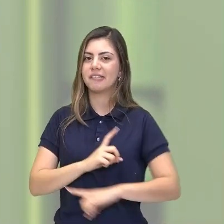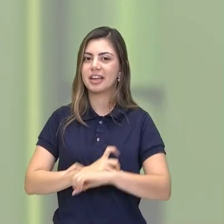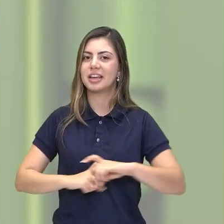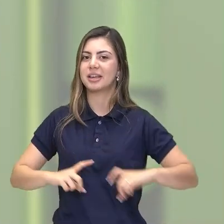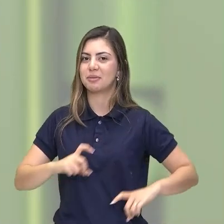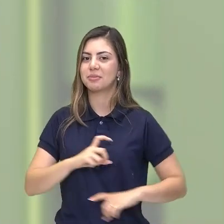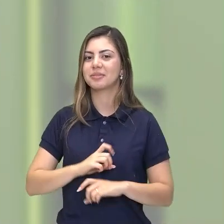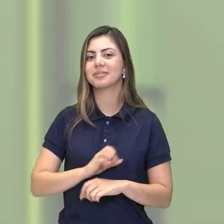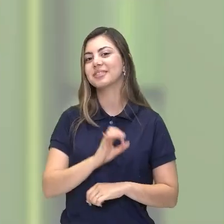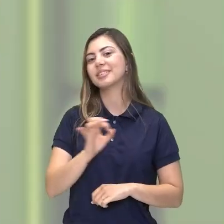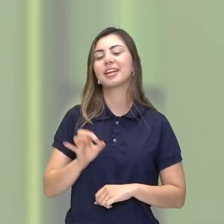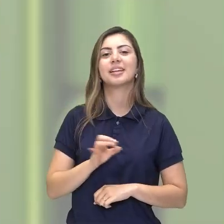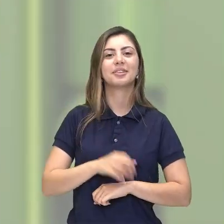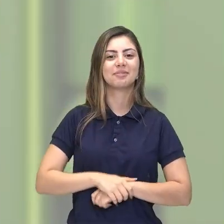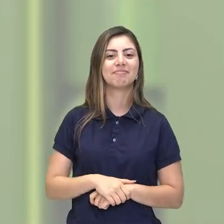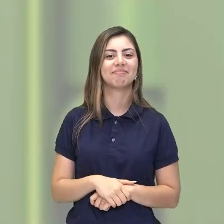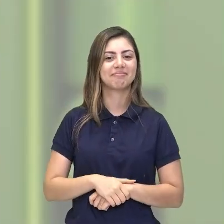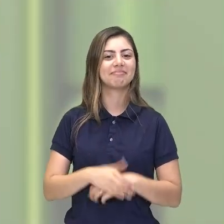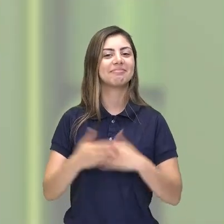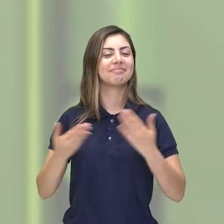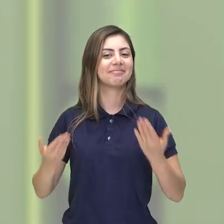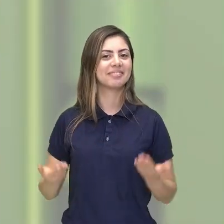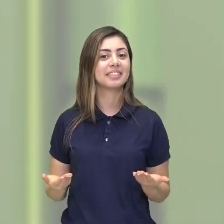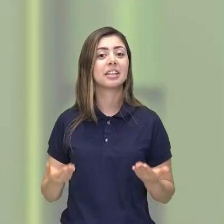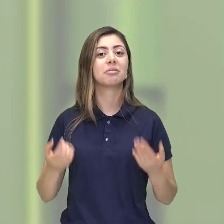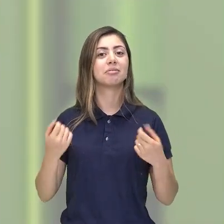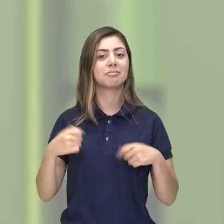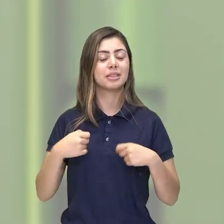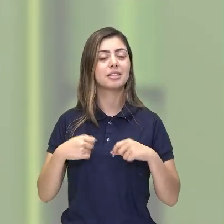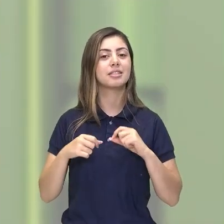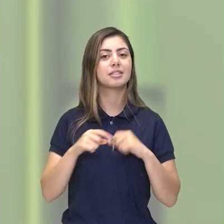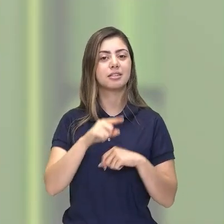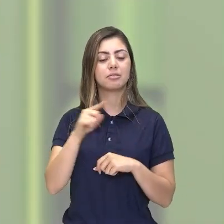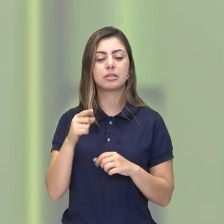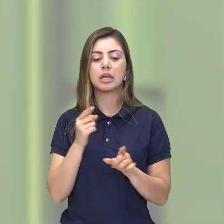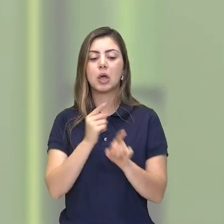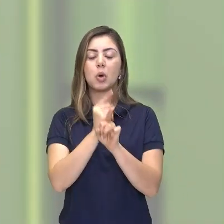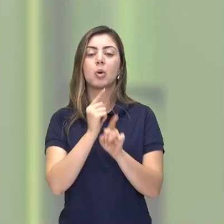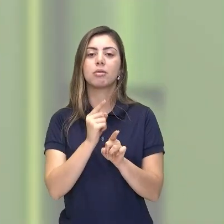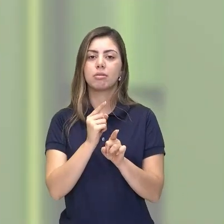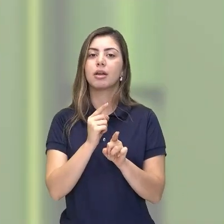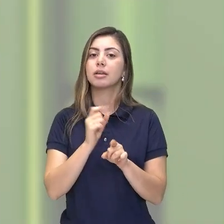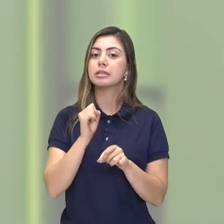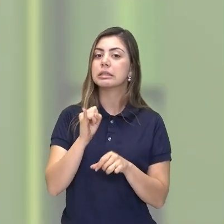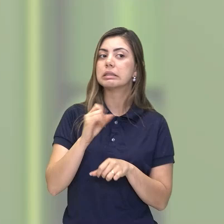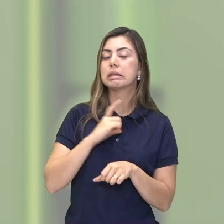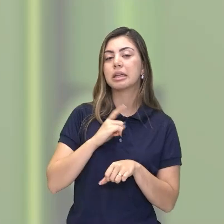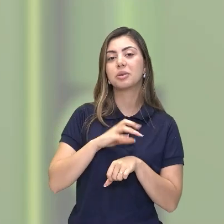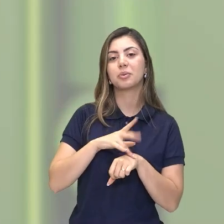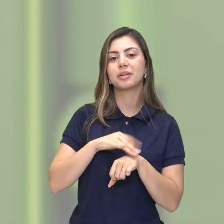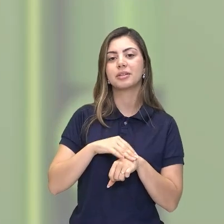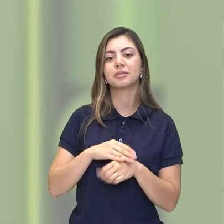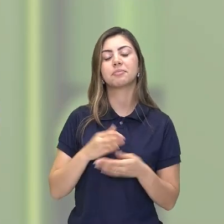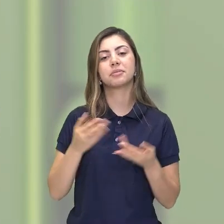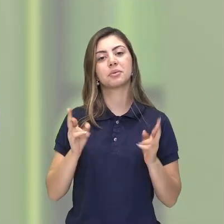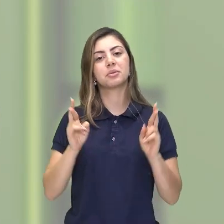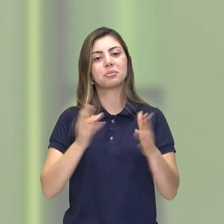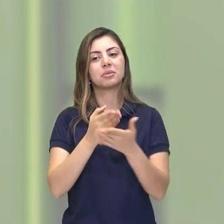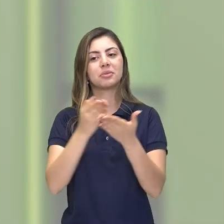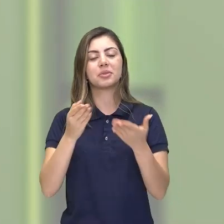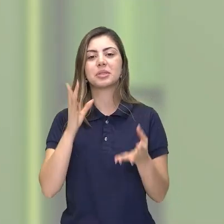realização, né, daquele tratamento específico para determinado tipo de verme, tá bom? Então, espero que vocês tenham